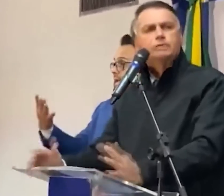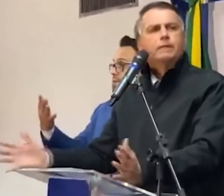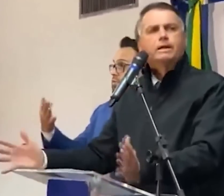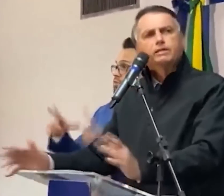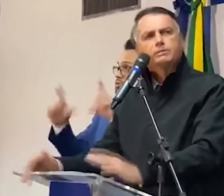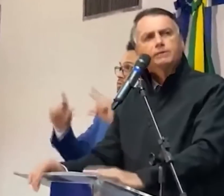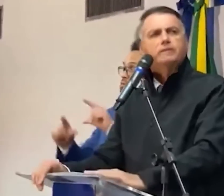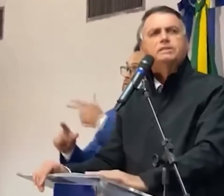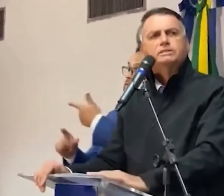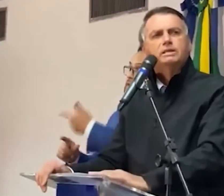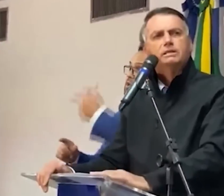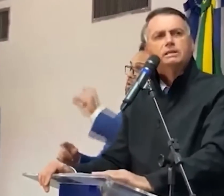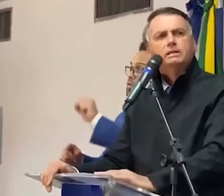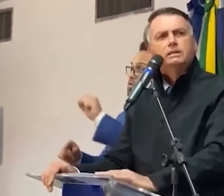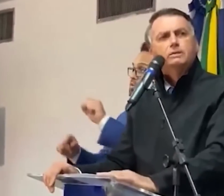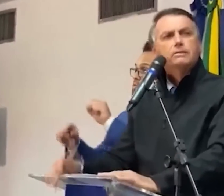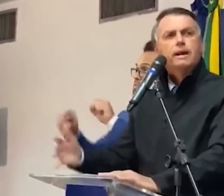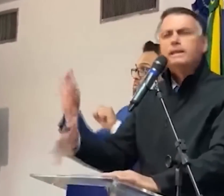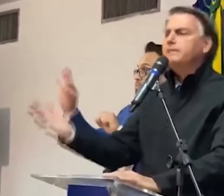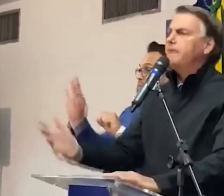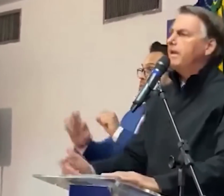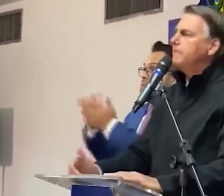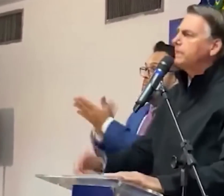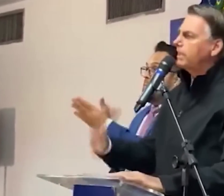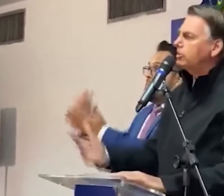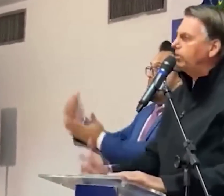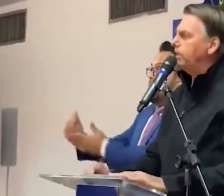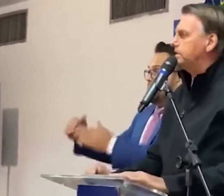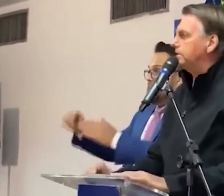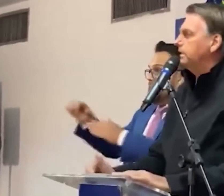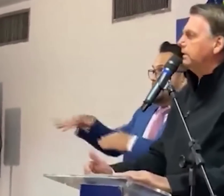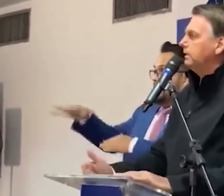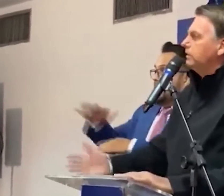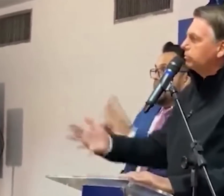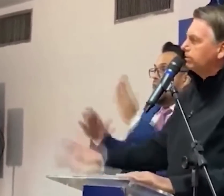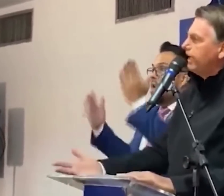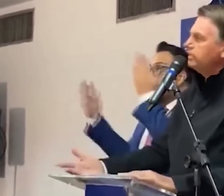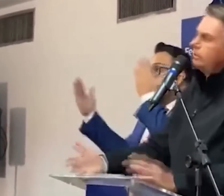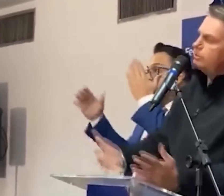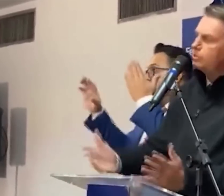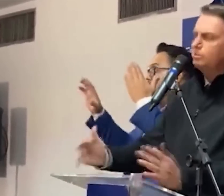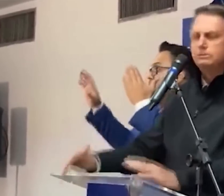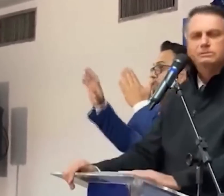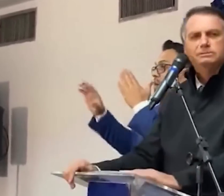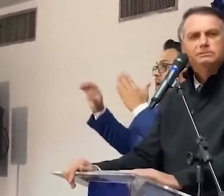Nacional da revista que que eu faço